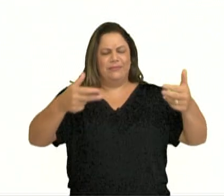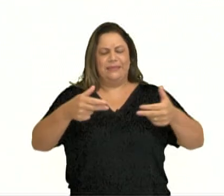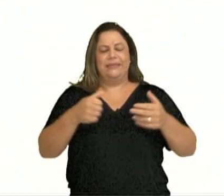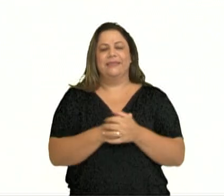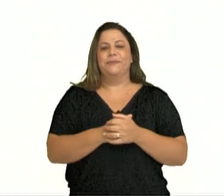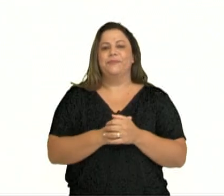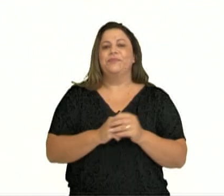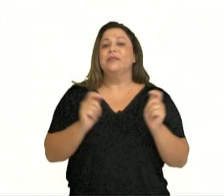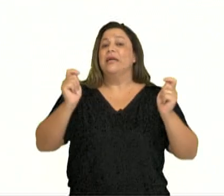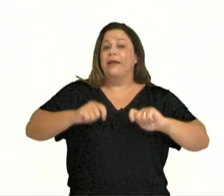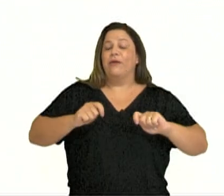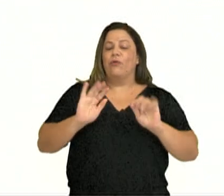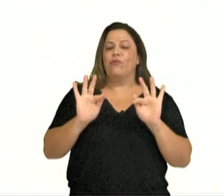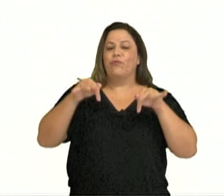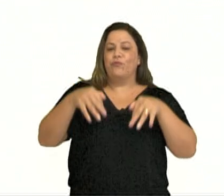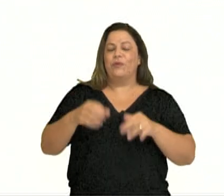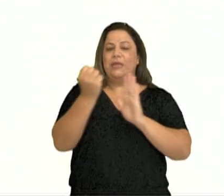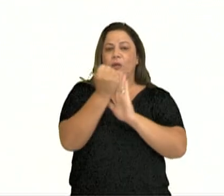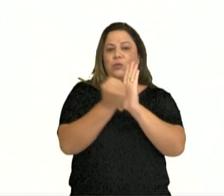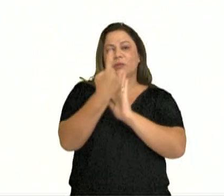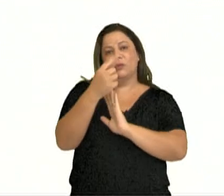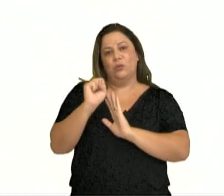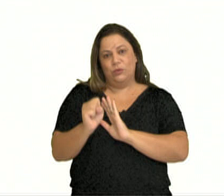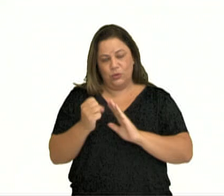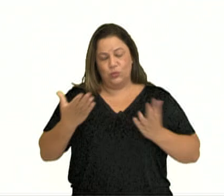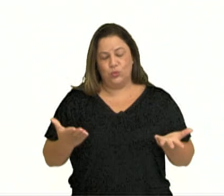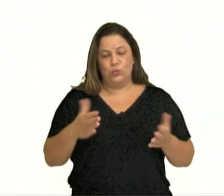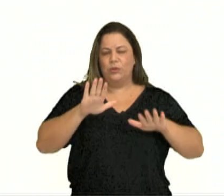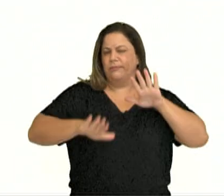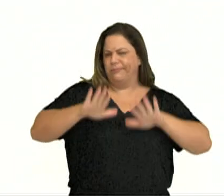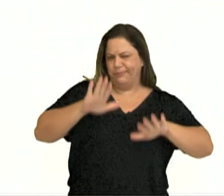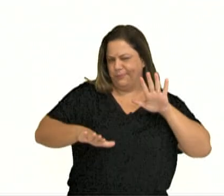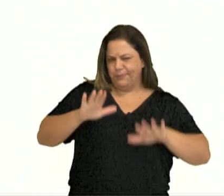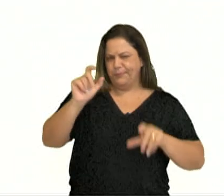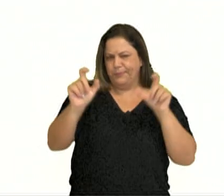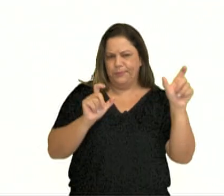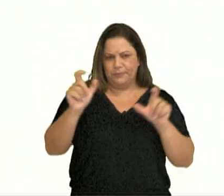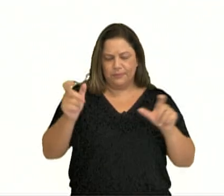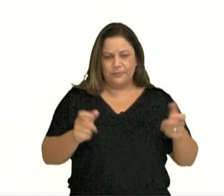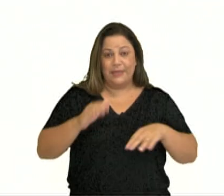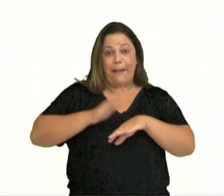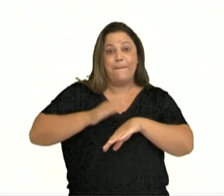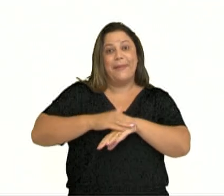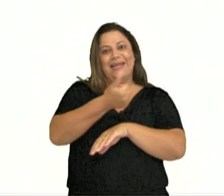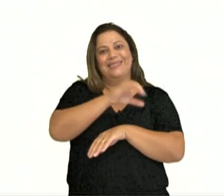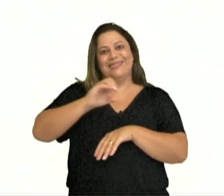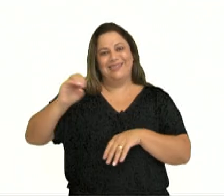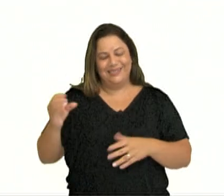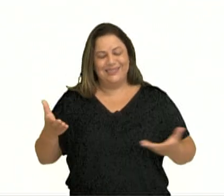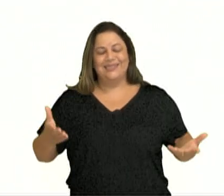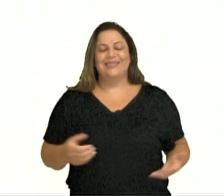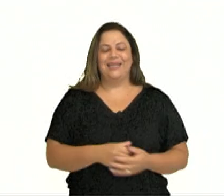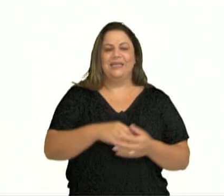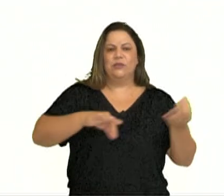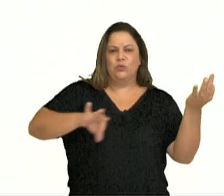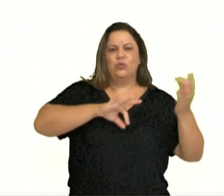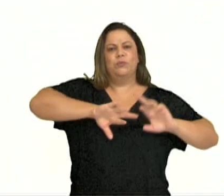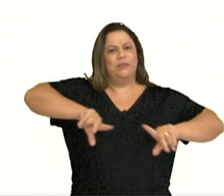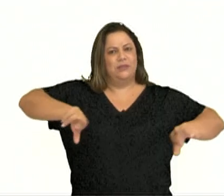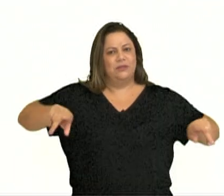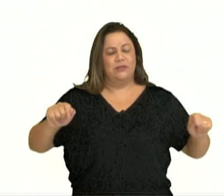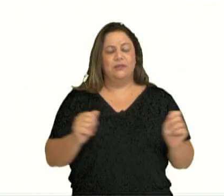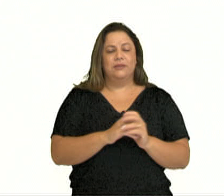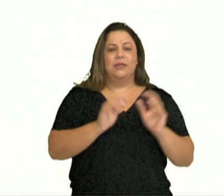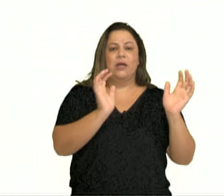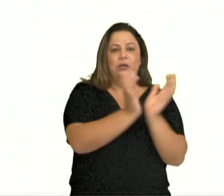XVIII. Dependendo da peça a ser executada, pode ter mais de 100 instrumentistas. É dividida em 4